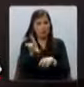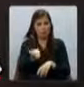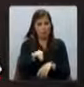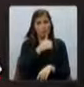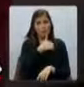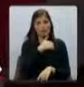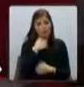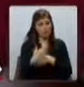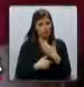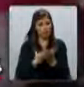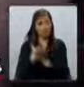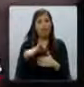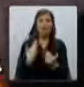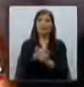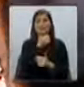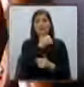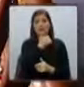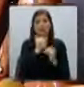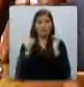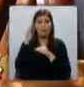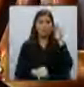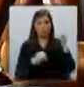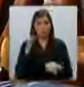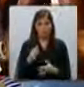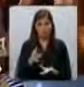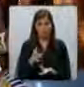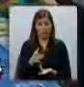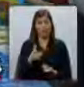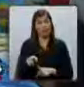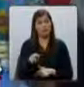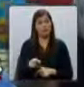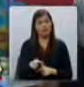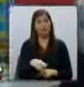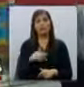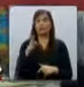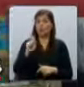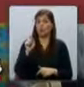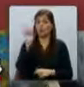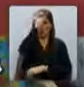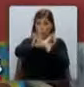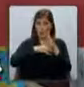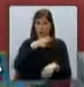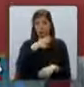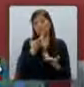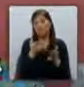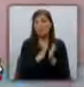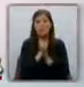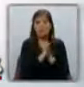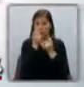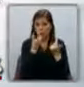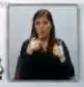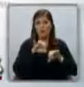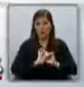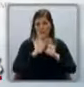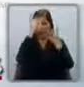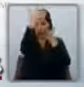vigora enquanto o caso não tem desfecho do Supremo Tribunal de Justiça o artigo indicado pelo juiz europeus é pouco utilizado mas muito